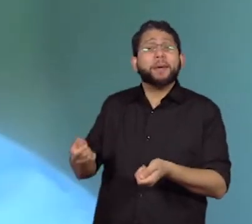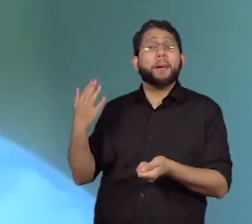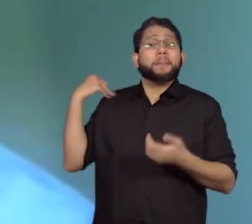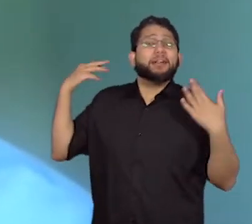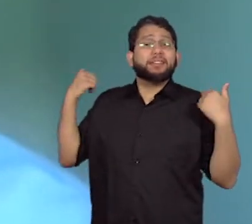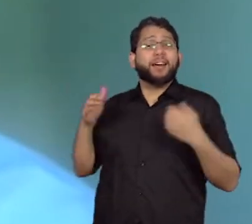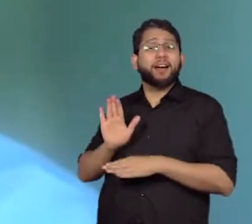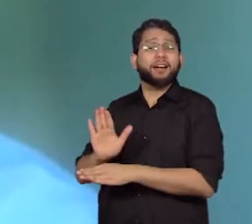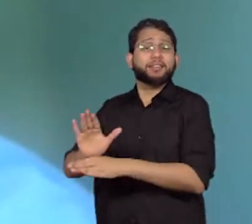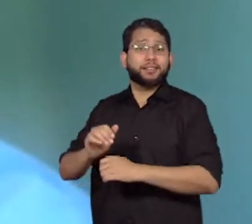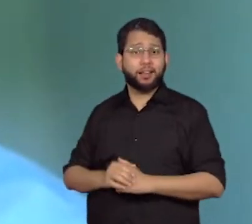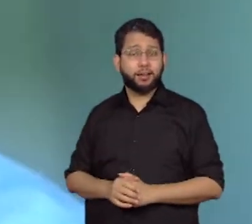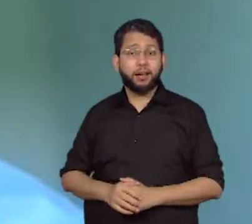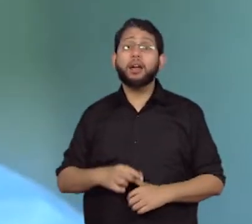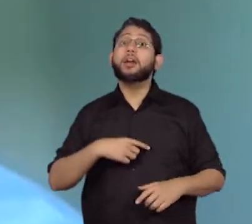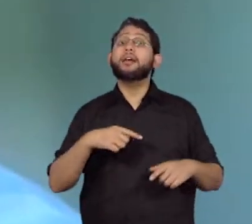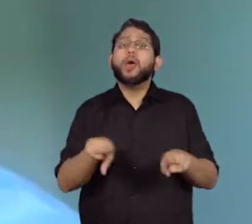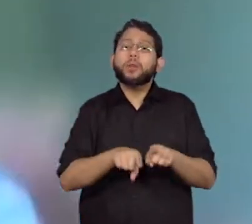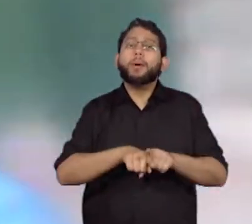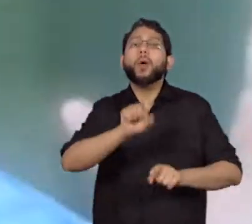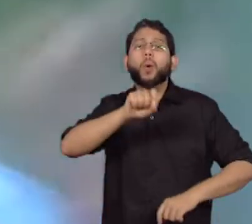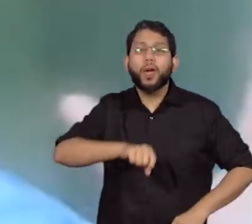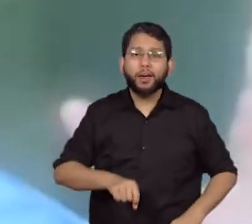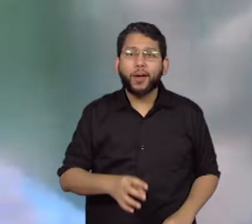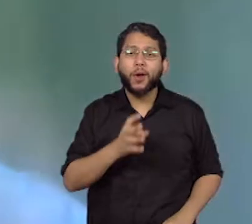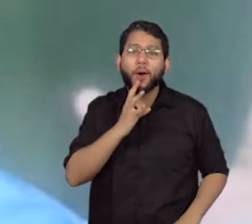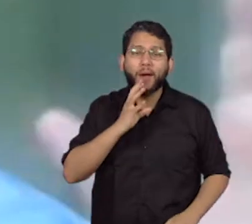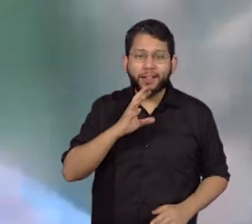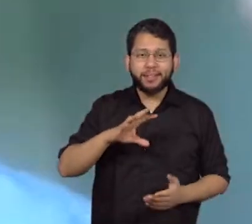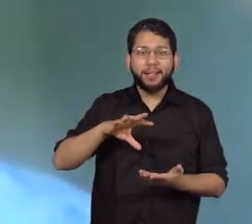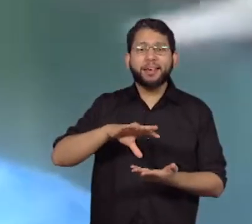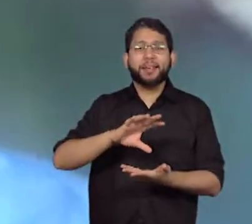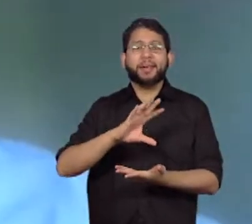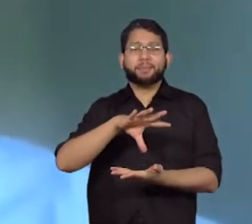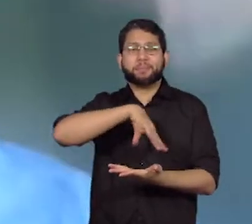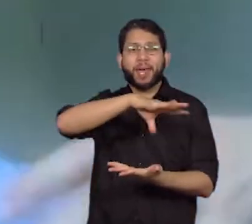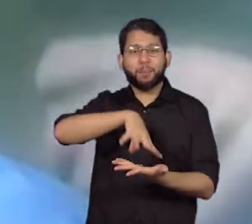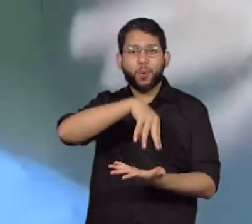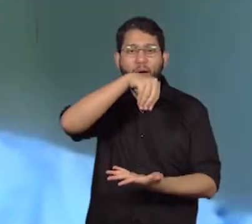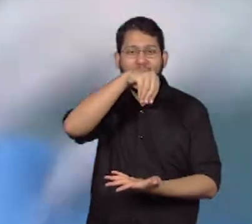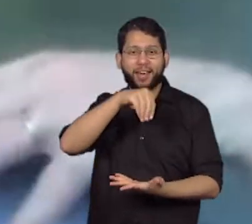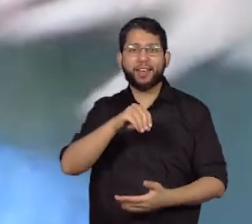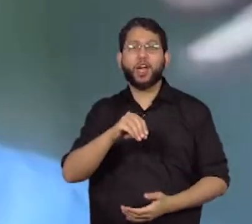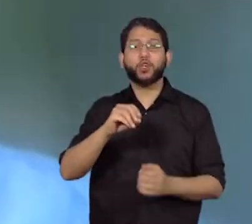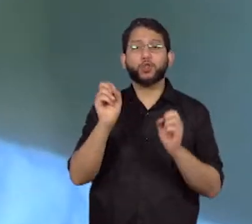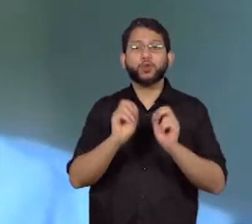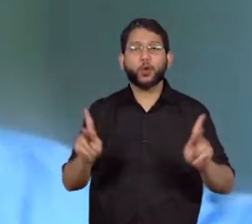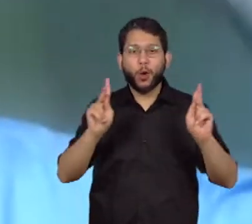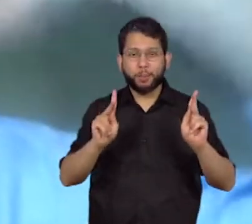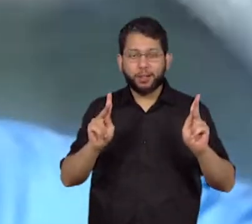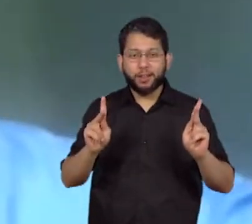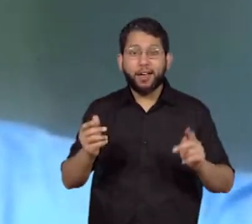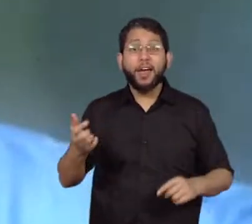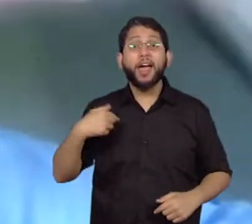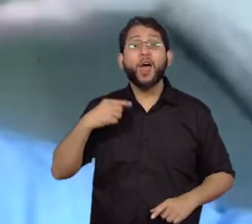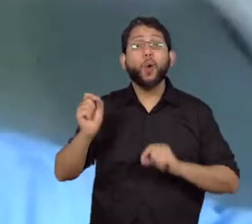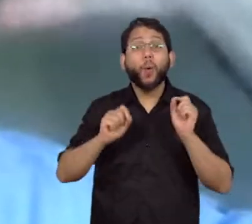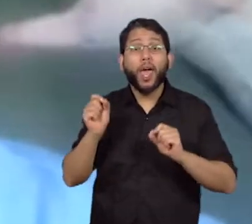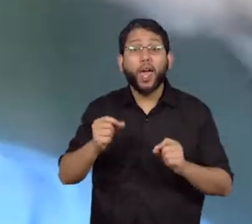de shopping, no shopping Ibirapuera. Era uma loucura, né? Porque chegava a Páscoa, aí eu colocava uma roupa de papel machê,